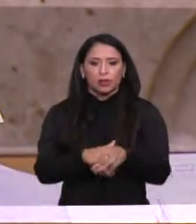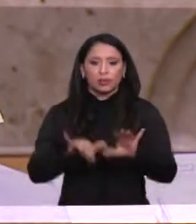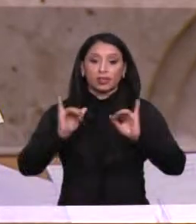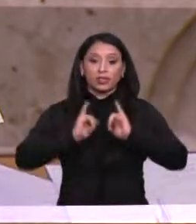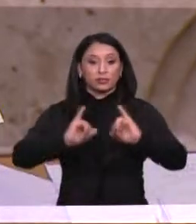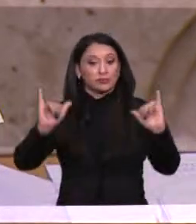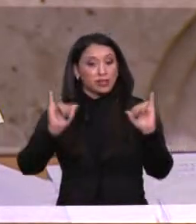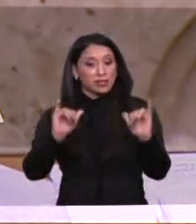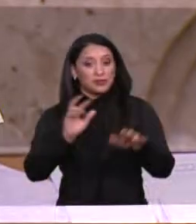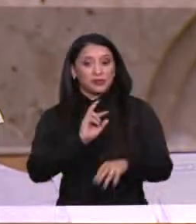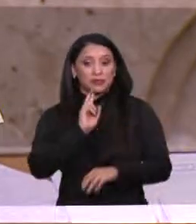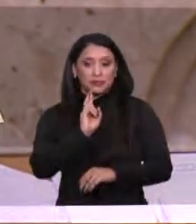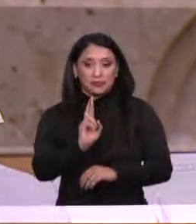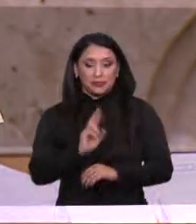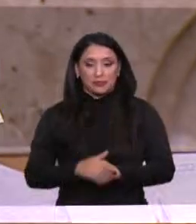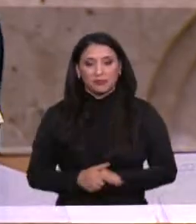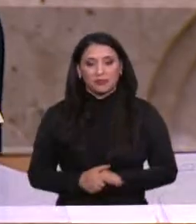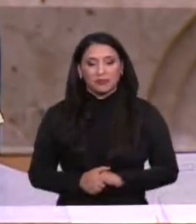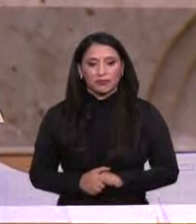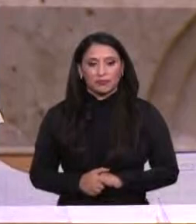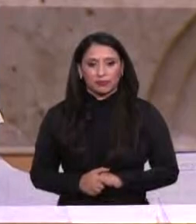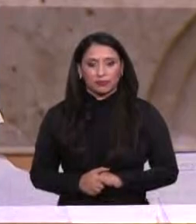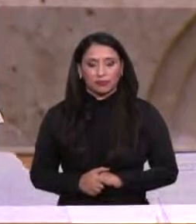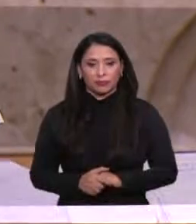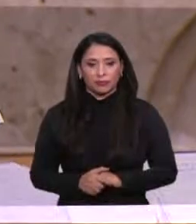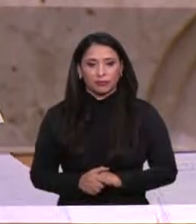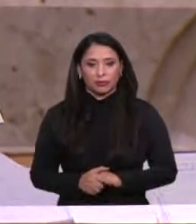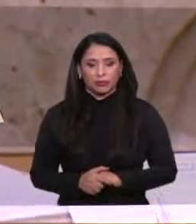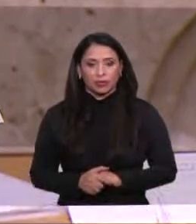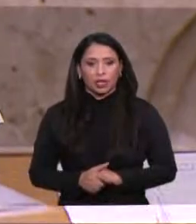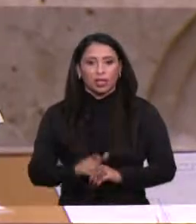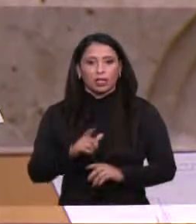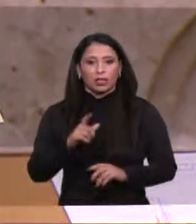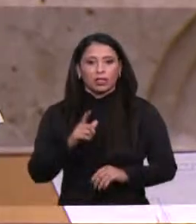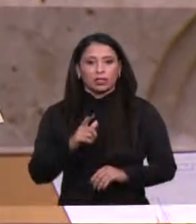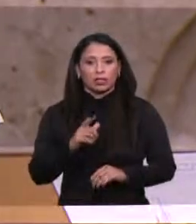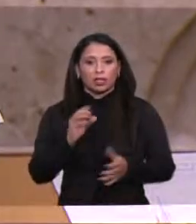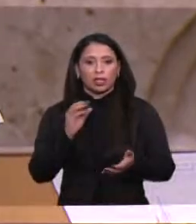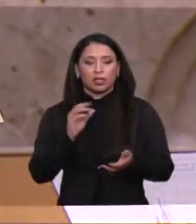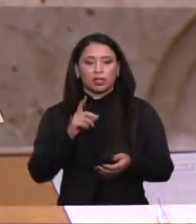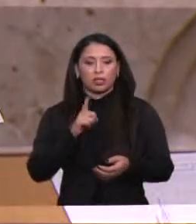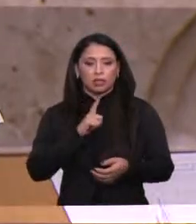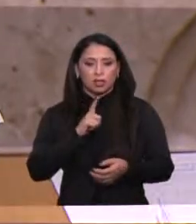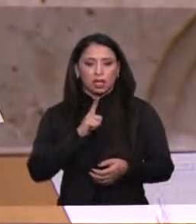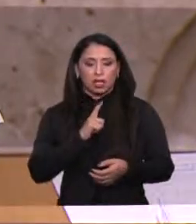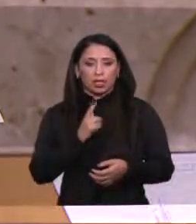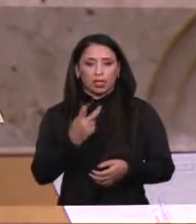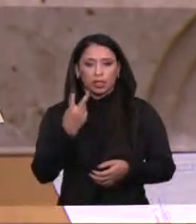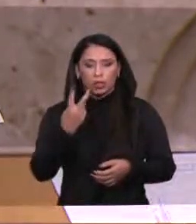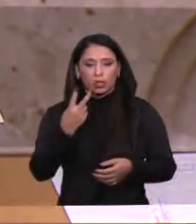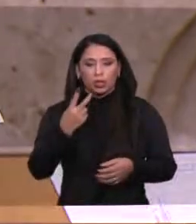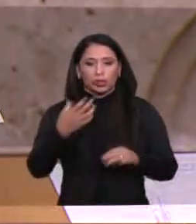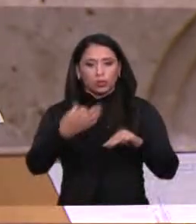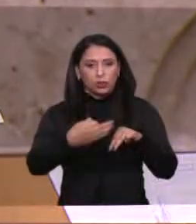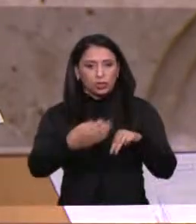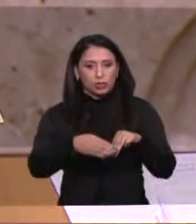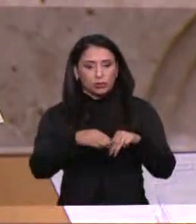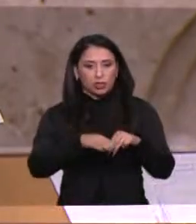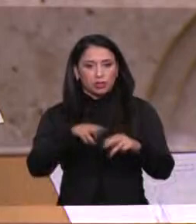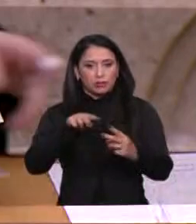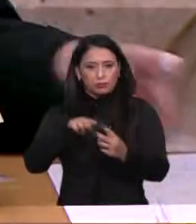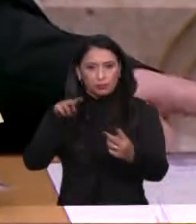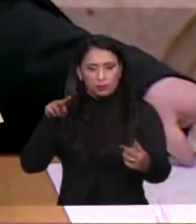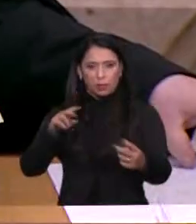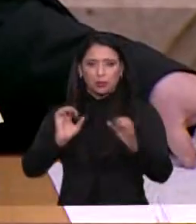anunciaremos os resultados porque nós estamos com dois ministros também de forma remota E aí eles precisamos liberar